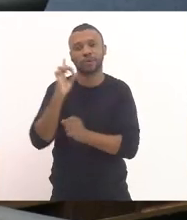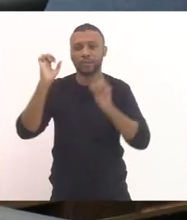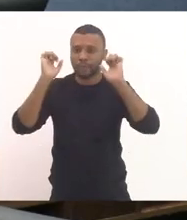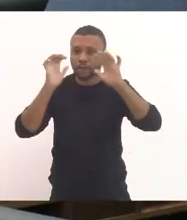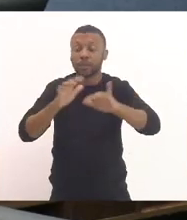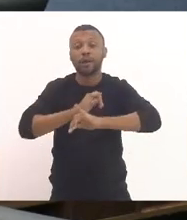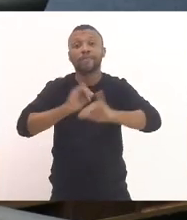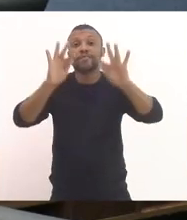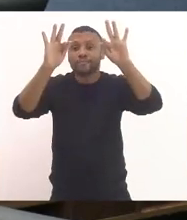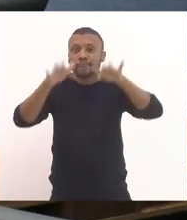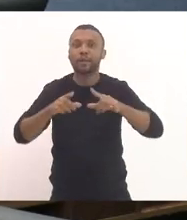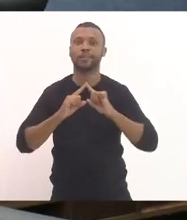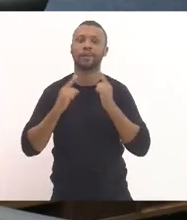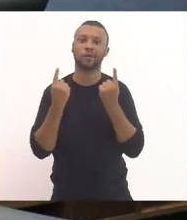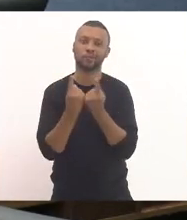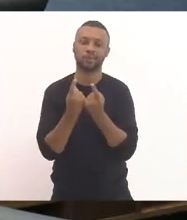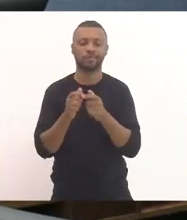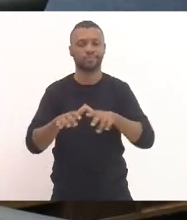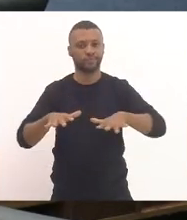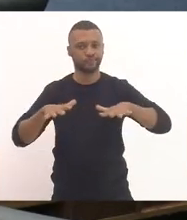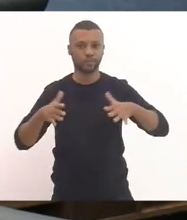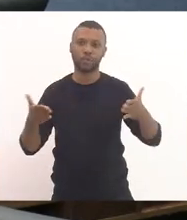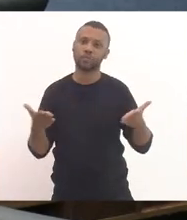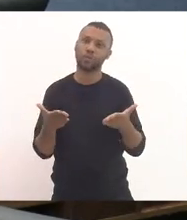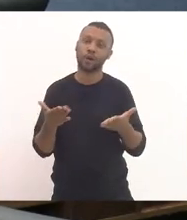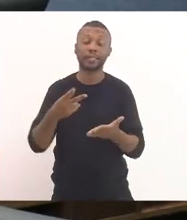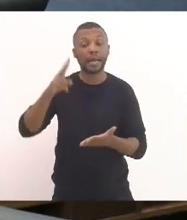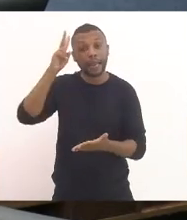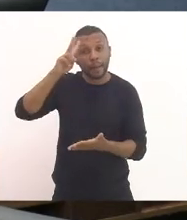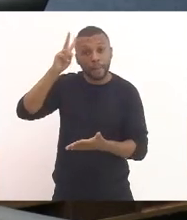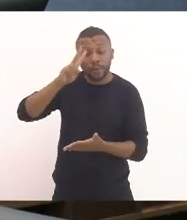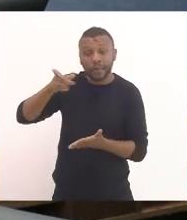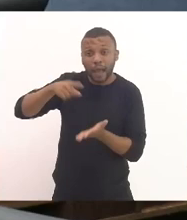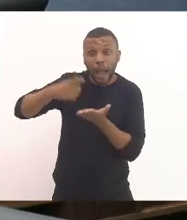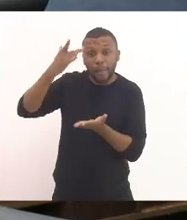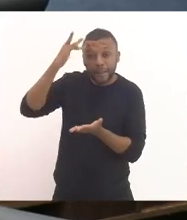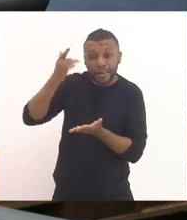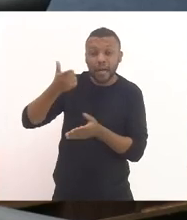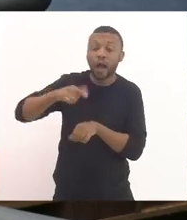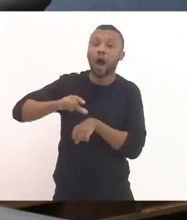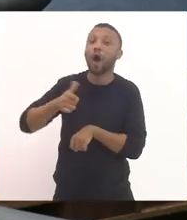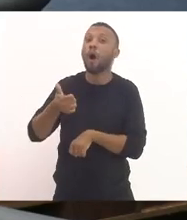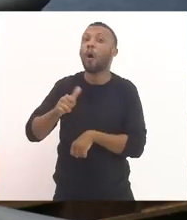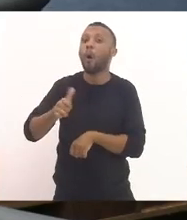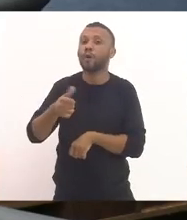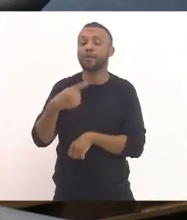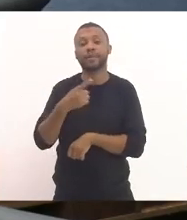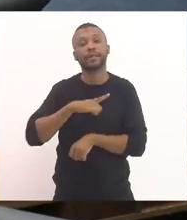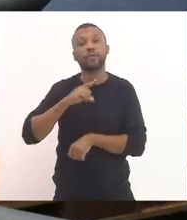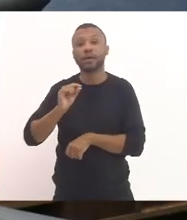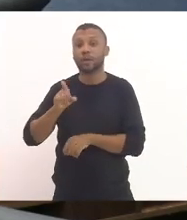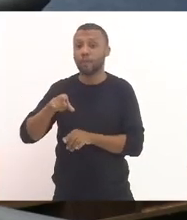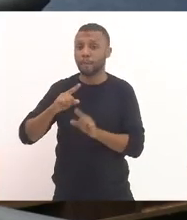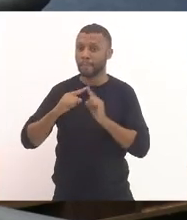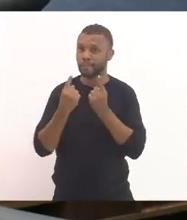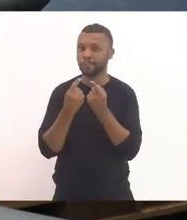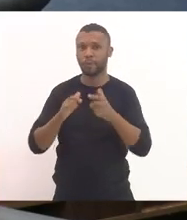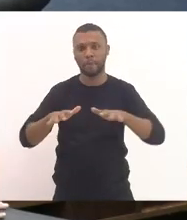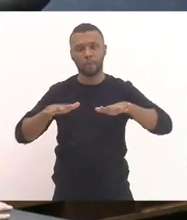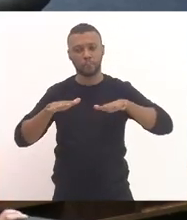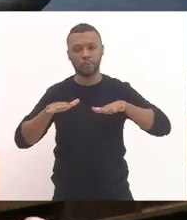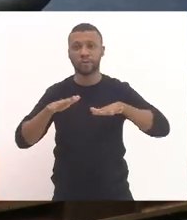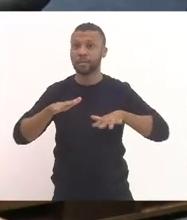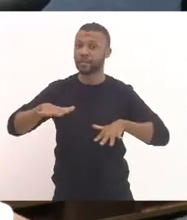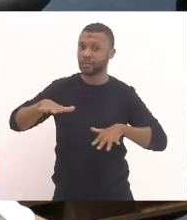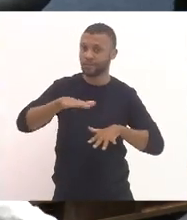está encerrada a sessão E lembrando que amanhã às 11horas teremos uma audiência pública